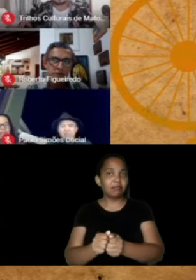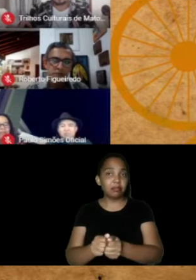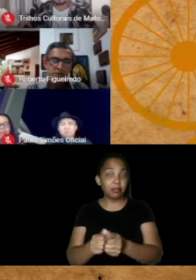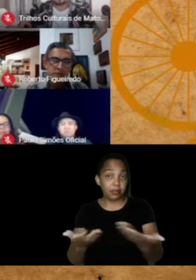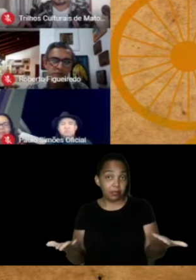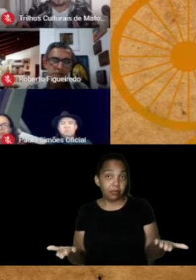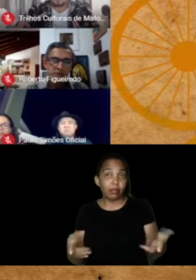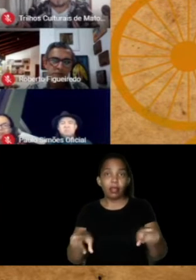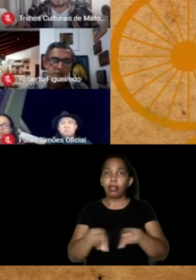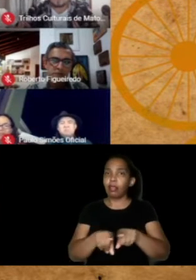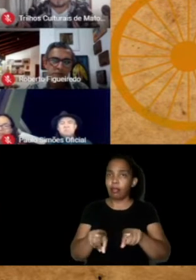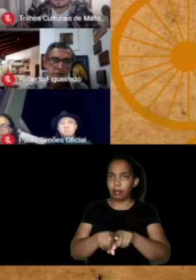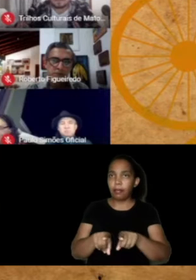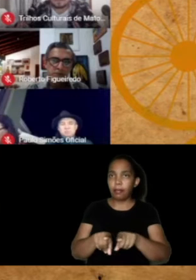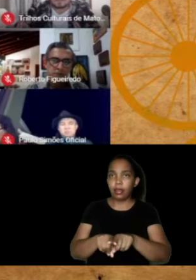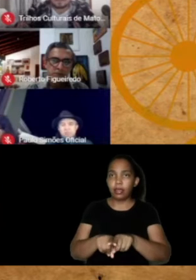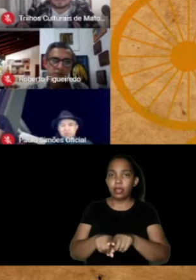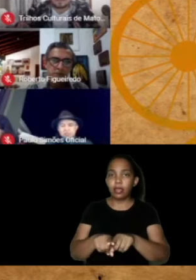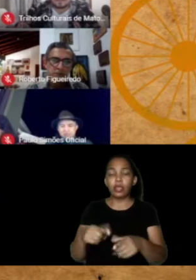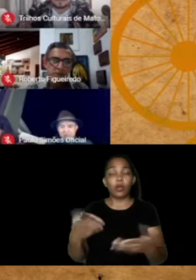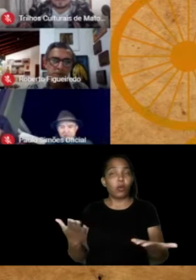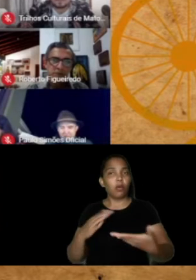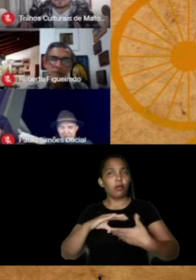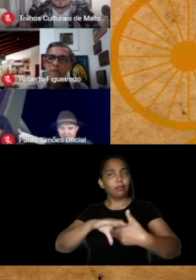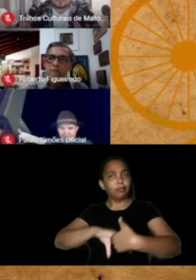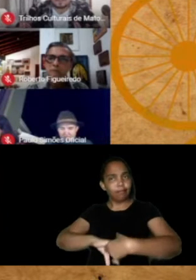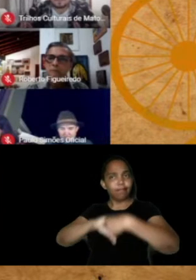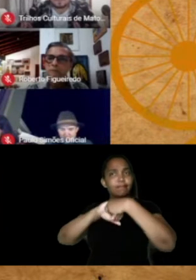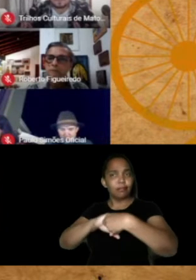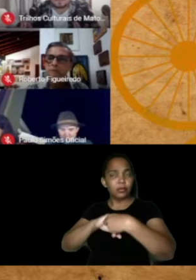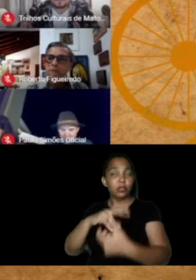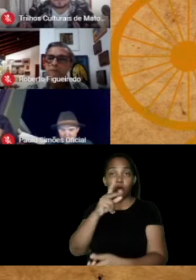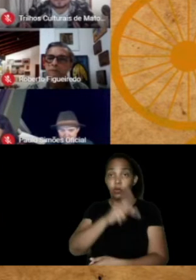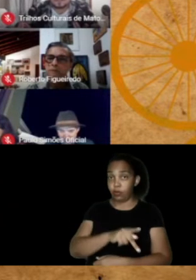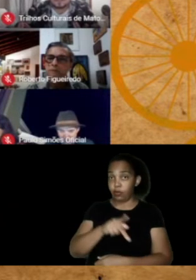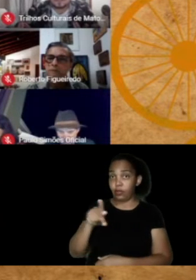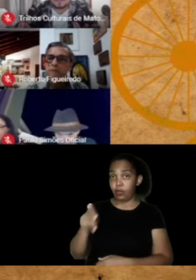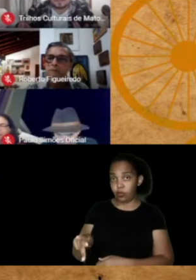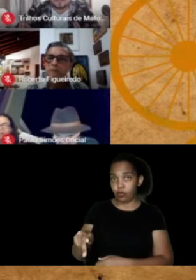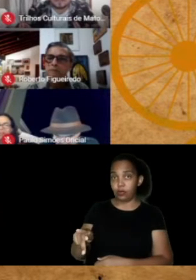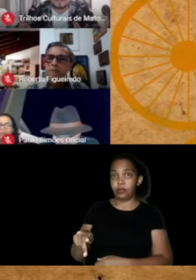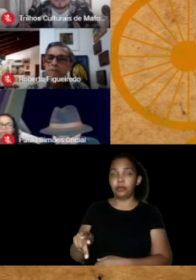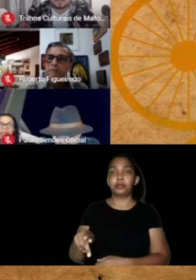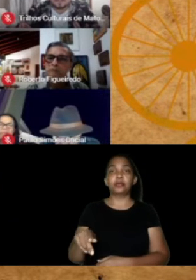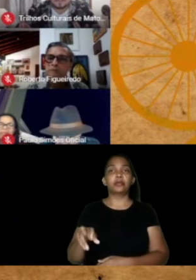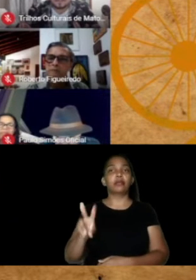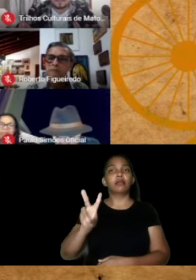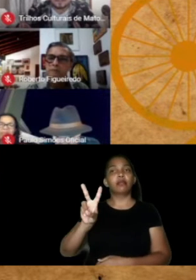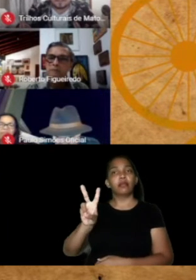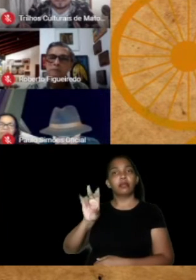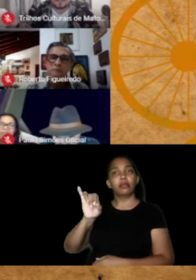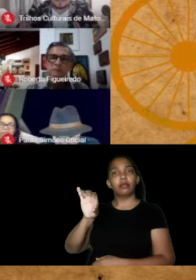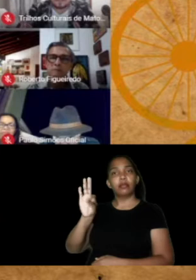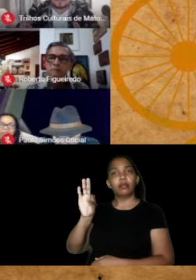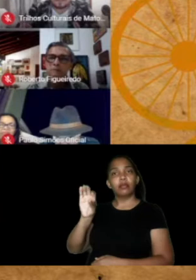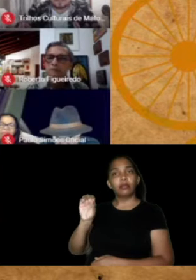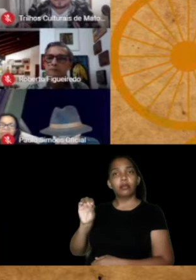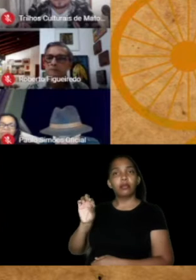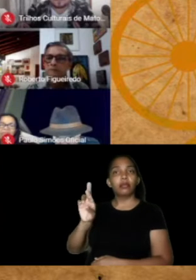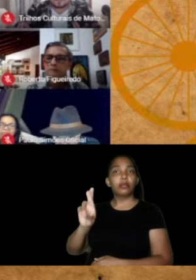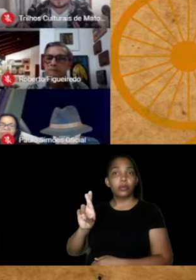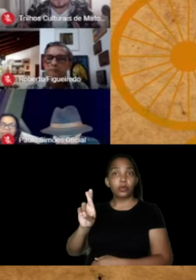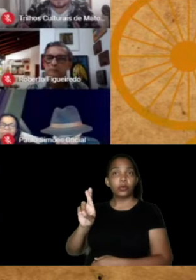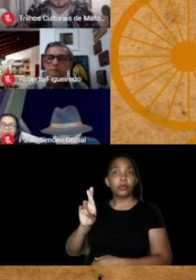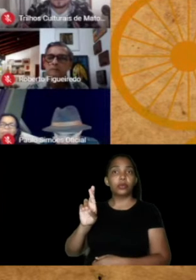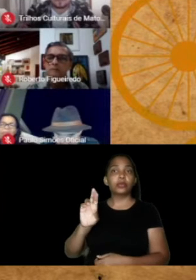Fica, então, o meu cumprimento ao professor Vitor, da UFMS, campus